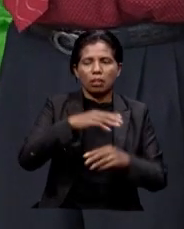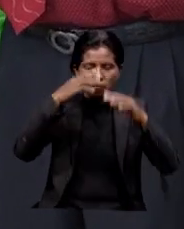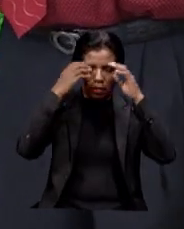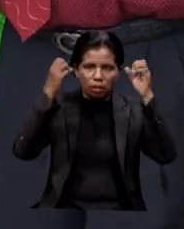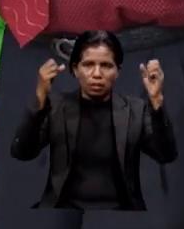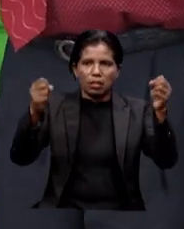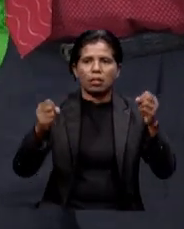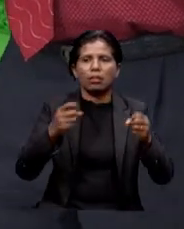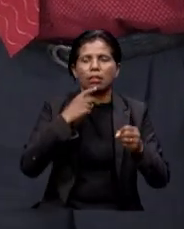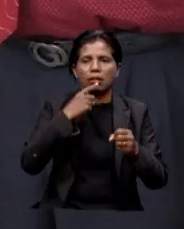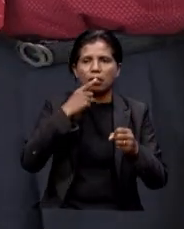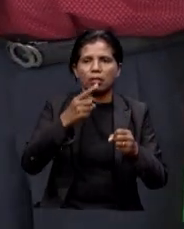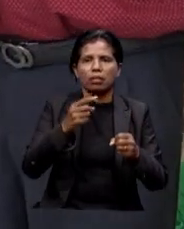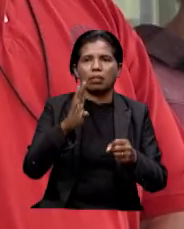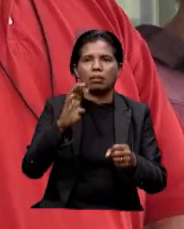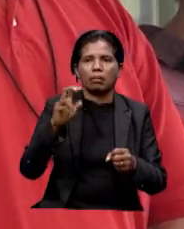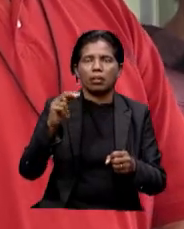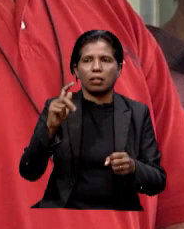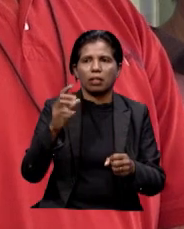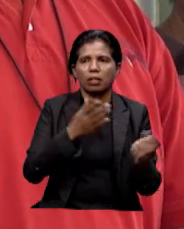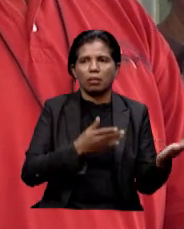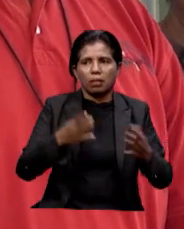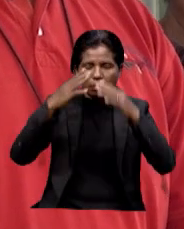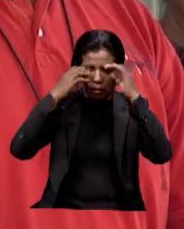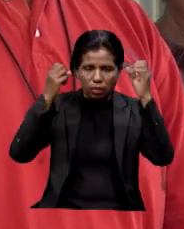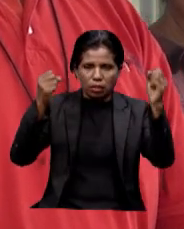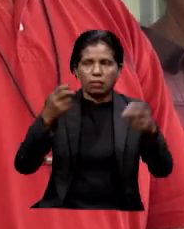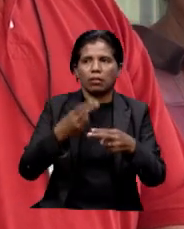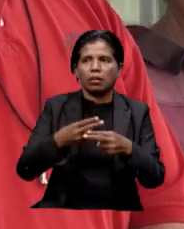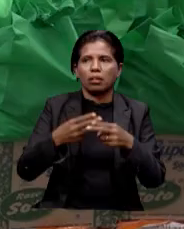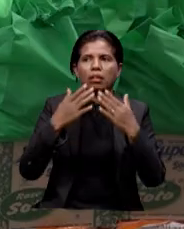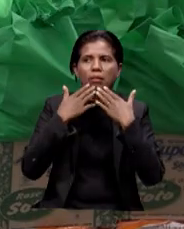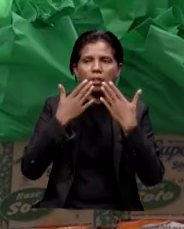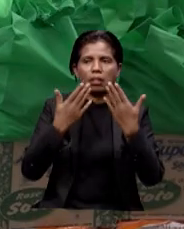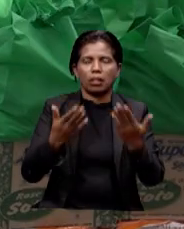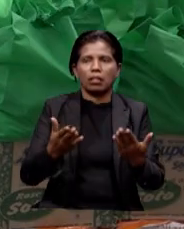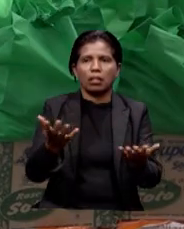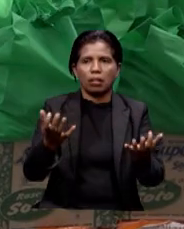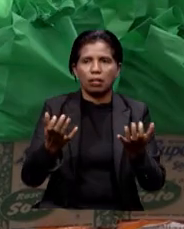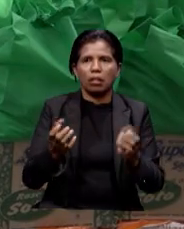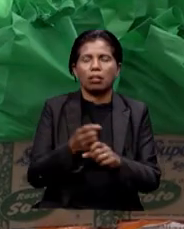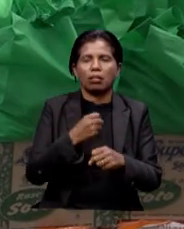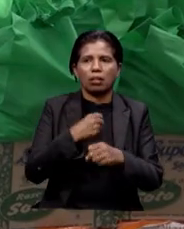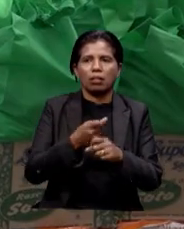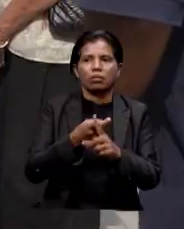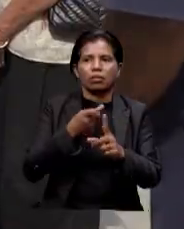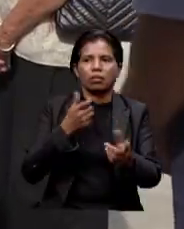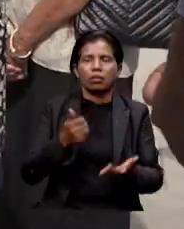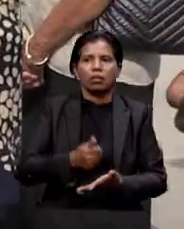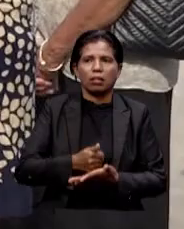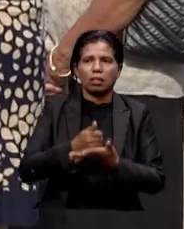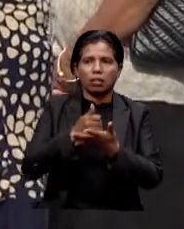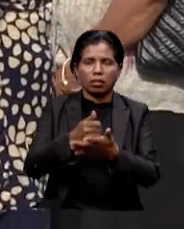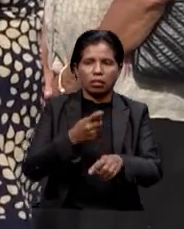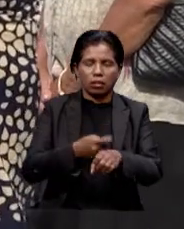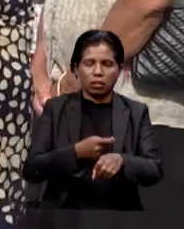Presidência República, Benito Freitas, Lori Presidente República Nienaran, agradece a vontade ne behalau li husi ação caridade e a